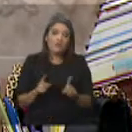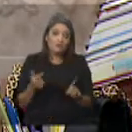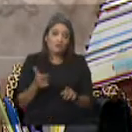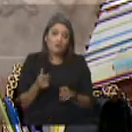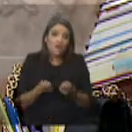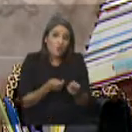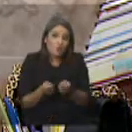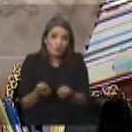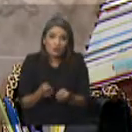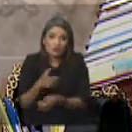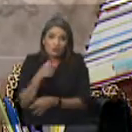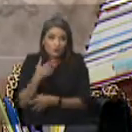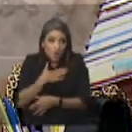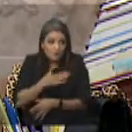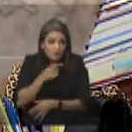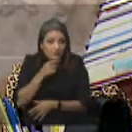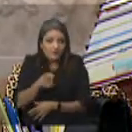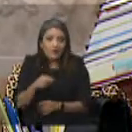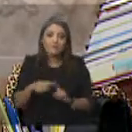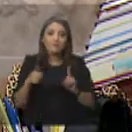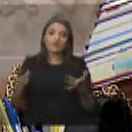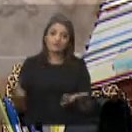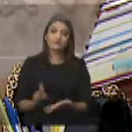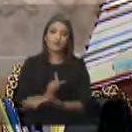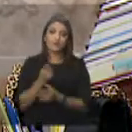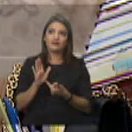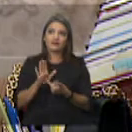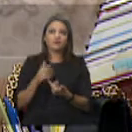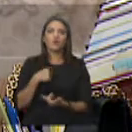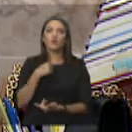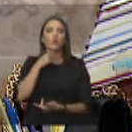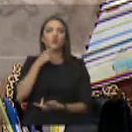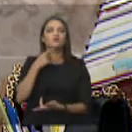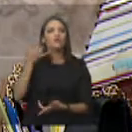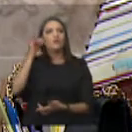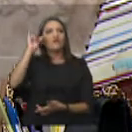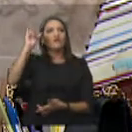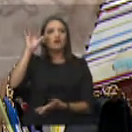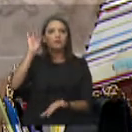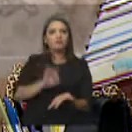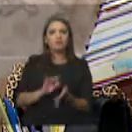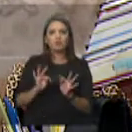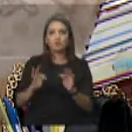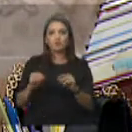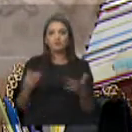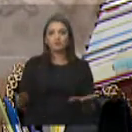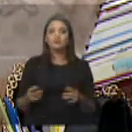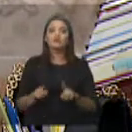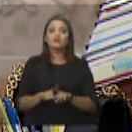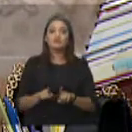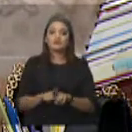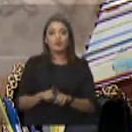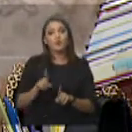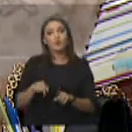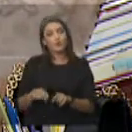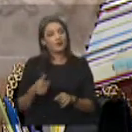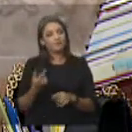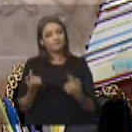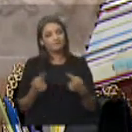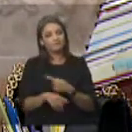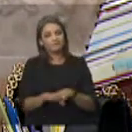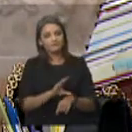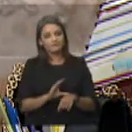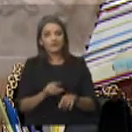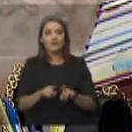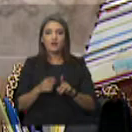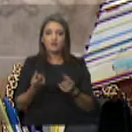ninguém gosta, mas ela aparece e não temos como evitar. Qualifica esses bens jurídicos como invioláveis e assegura a